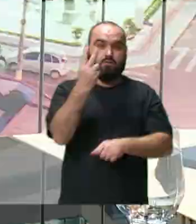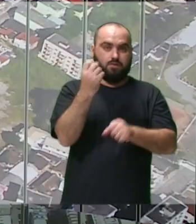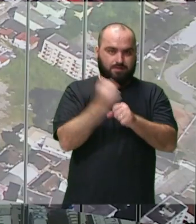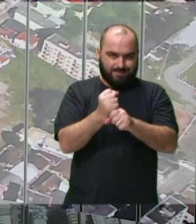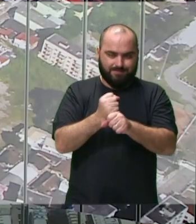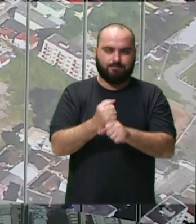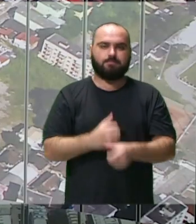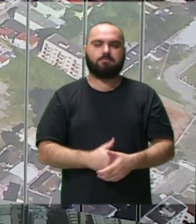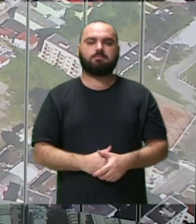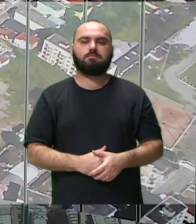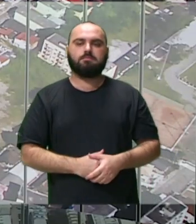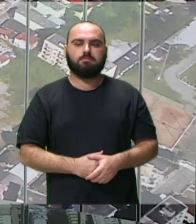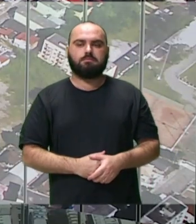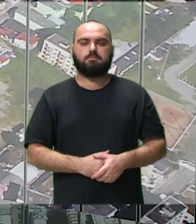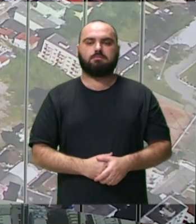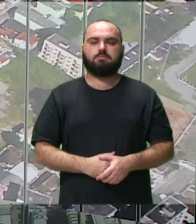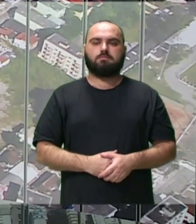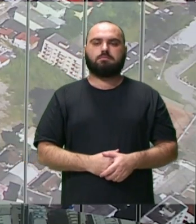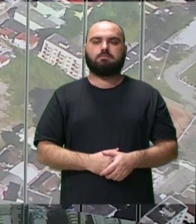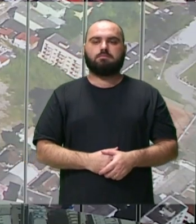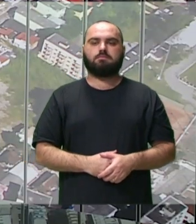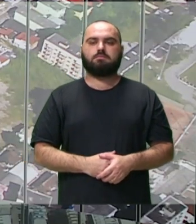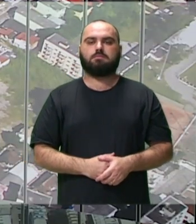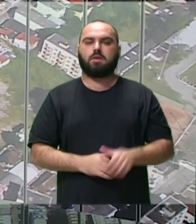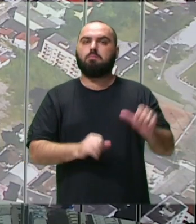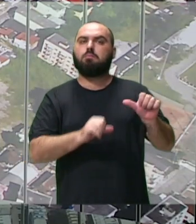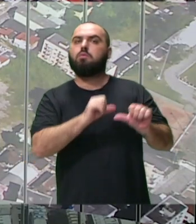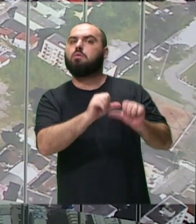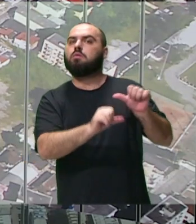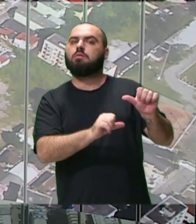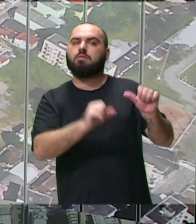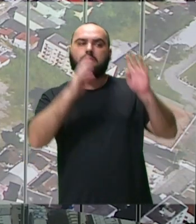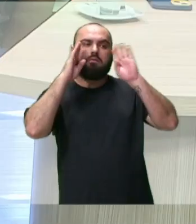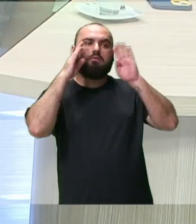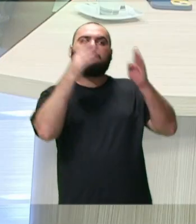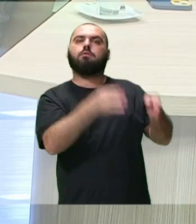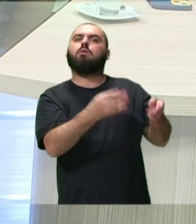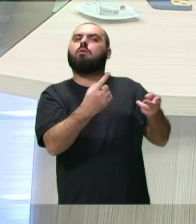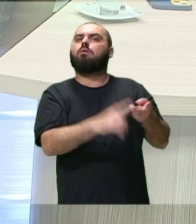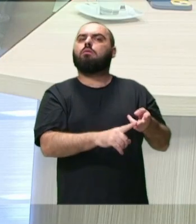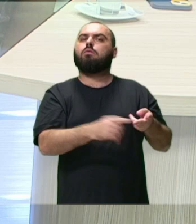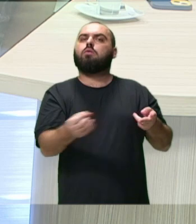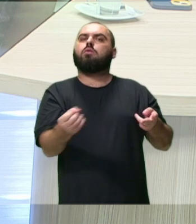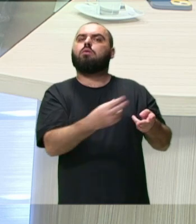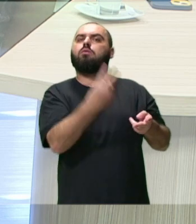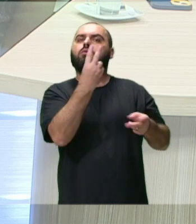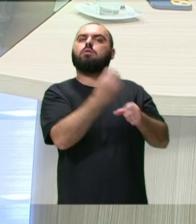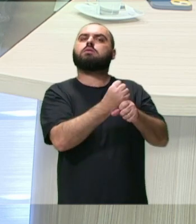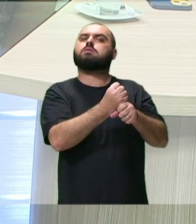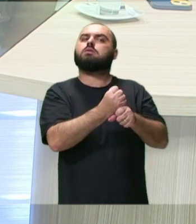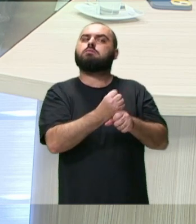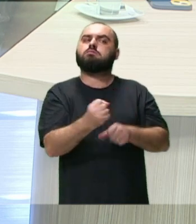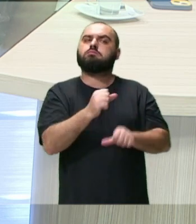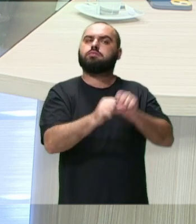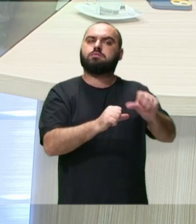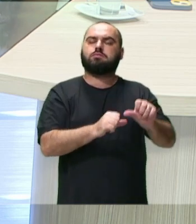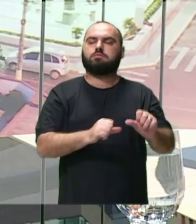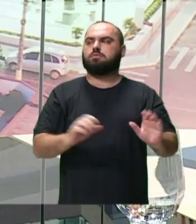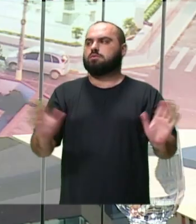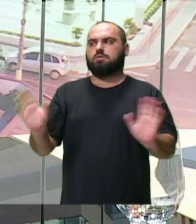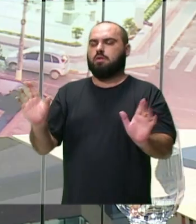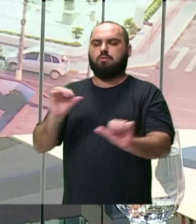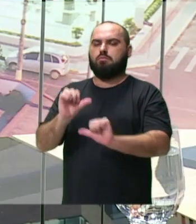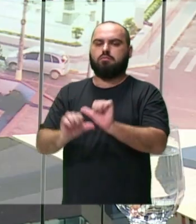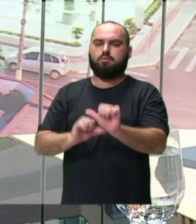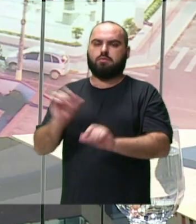né? Muda o foco para esse biênio? Como vão ser as ações desse novo biênio? Não, acho que não muda o foco, não.